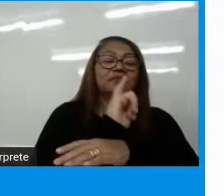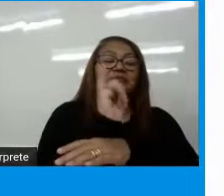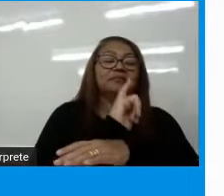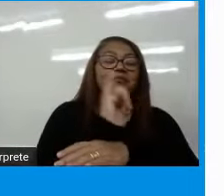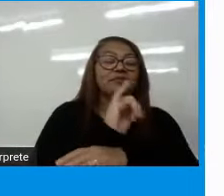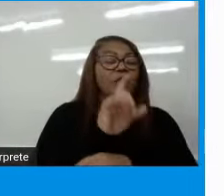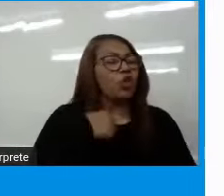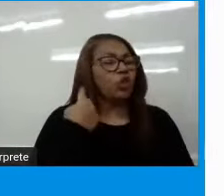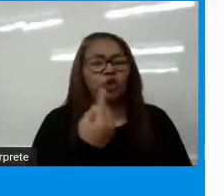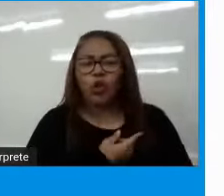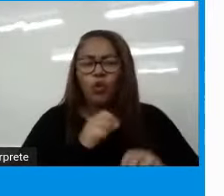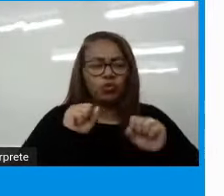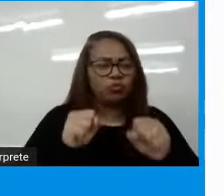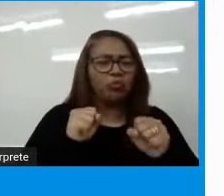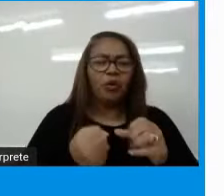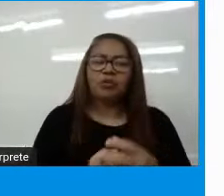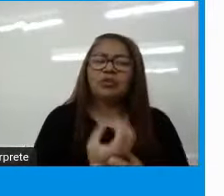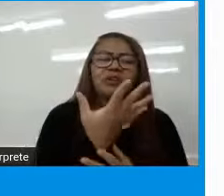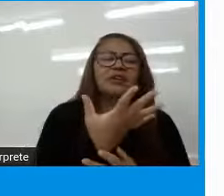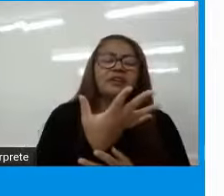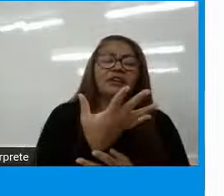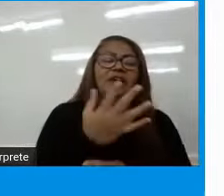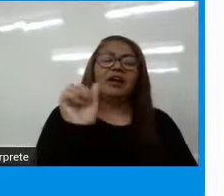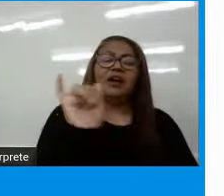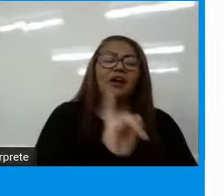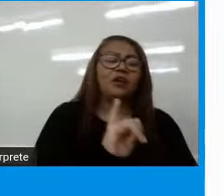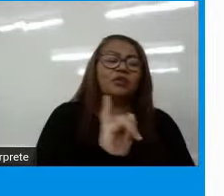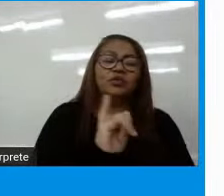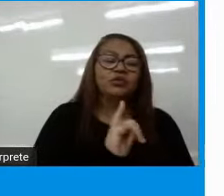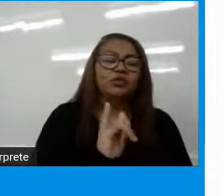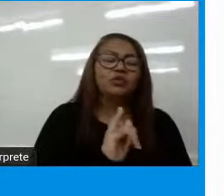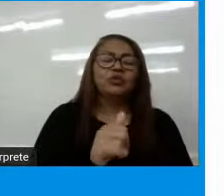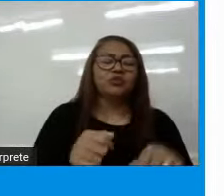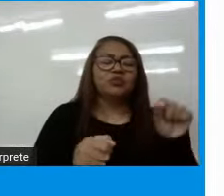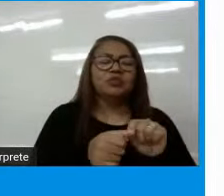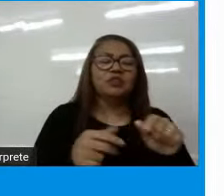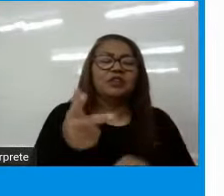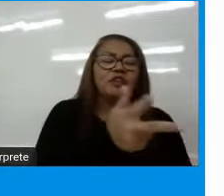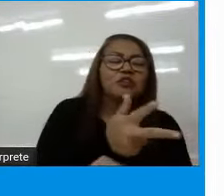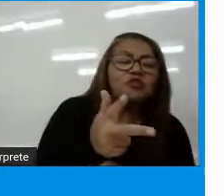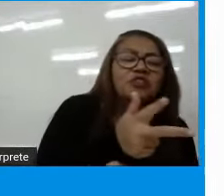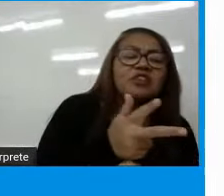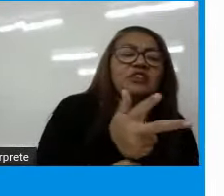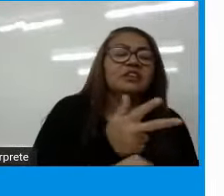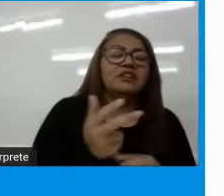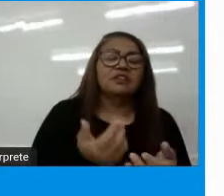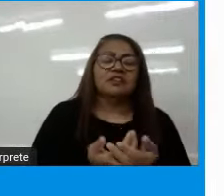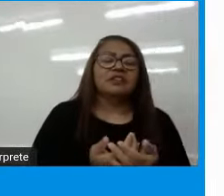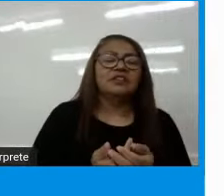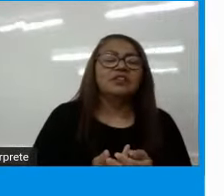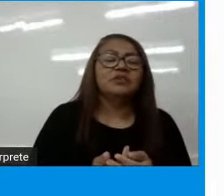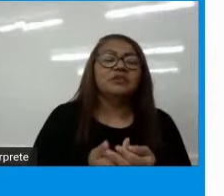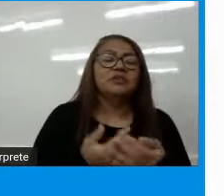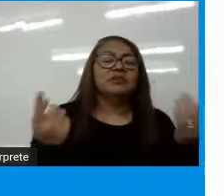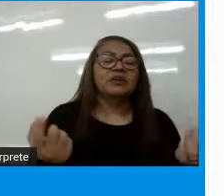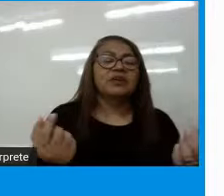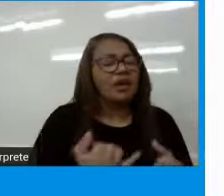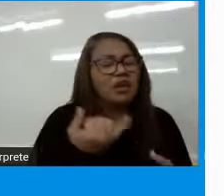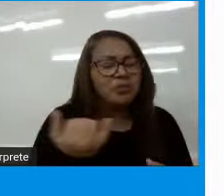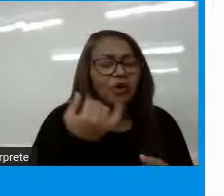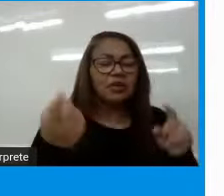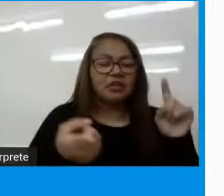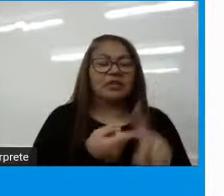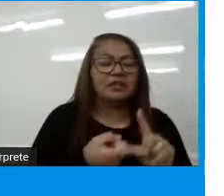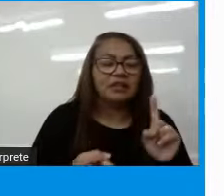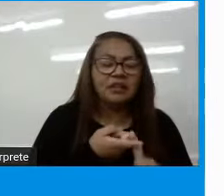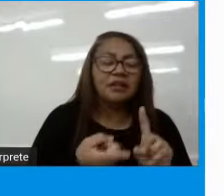canal no YouTube, né, para disponibilizar algum vídeo que você queira, se o vídeo ficou muito grande. É importante também porque serve de backup,